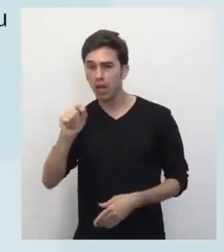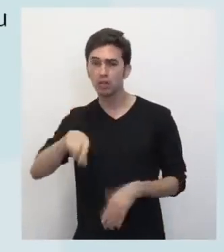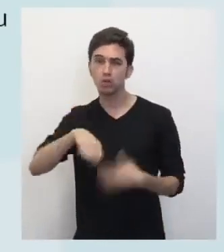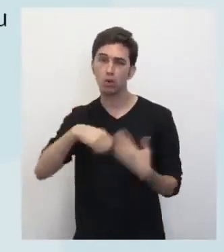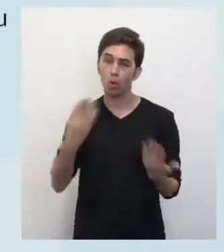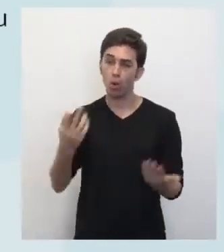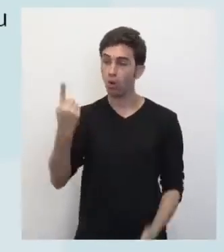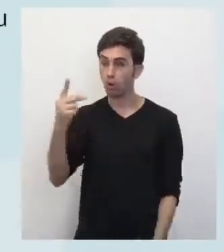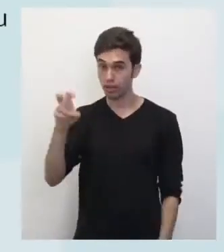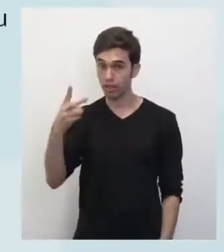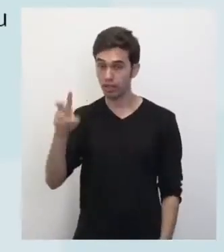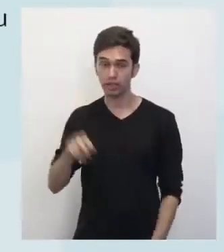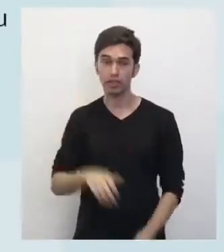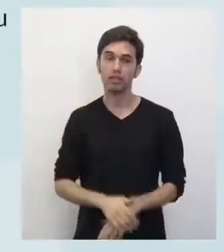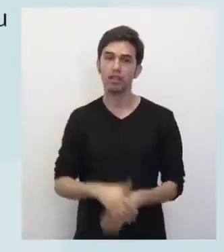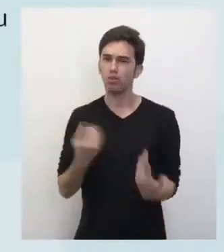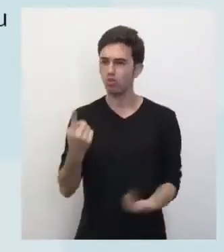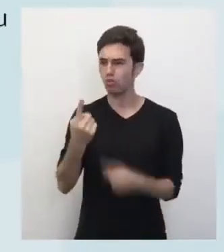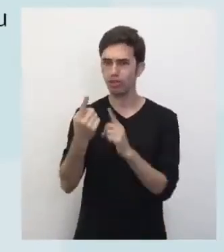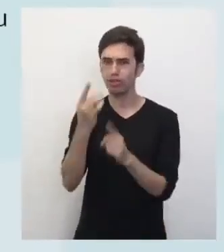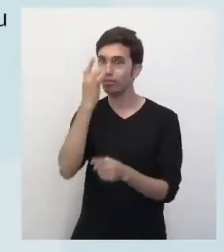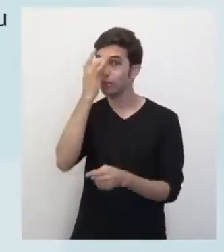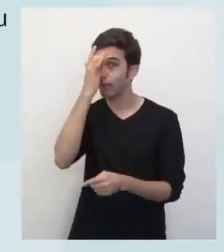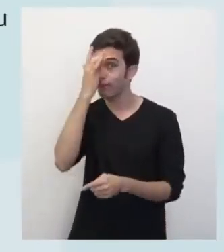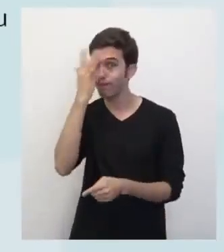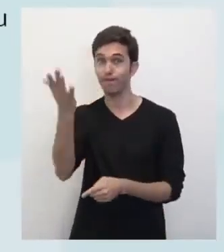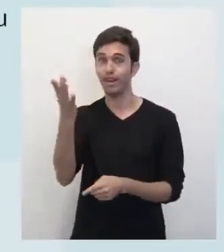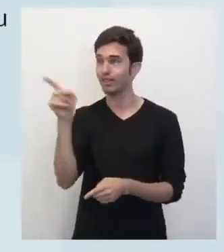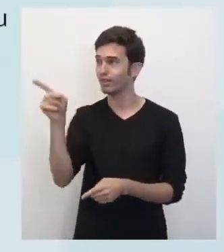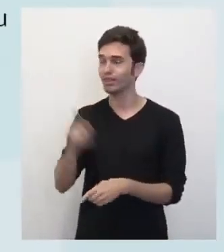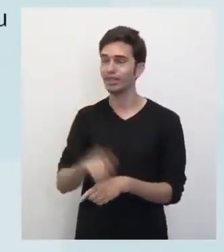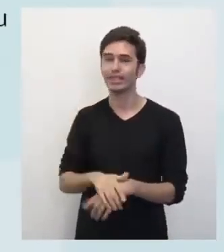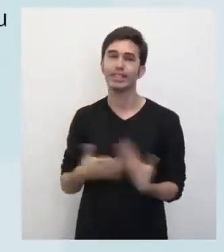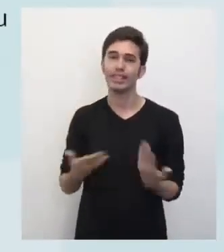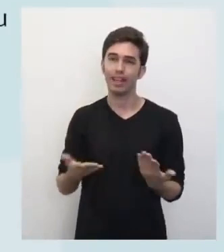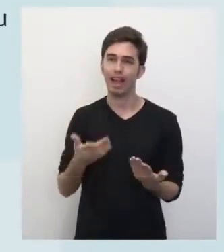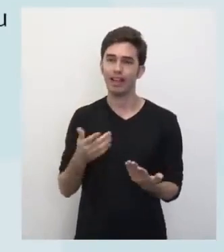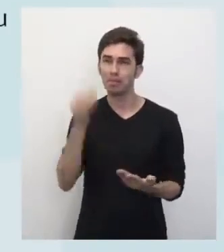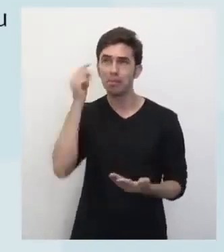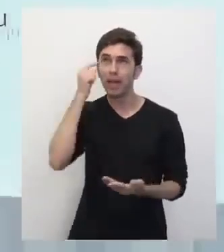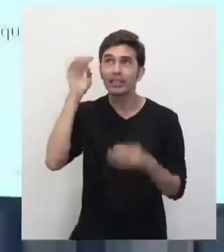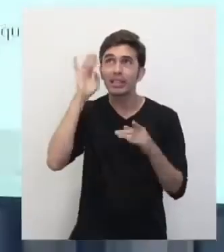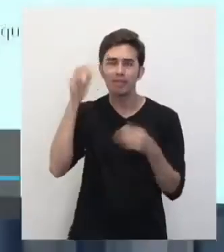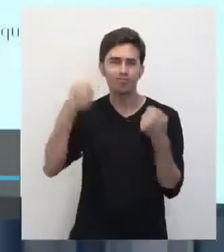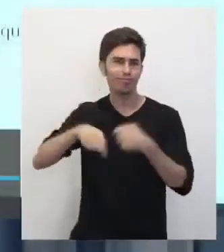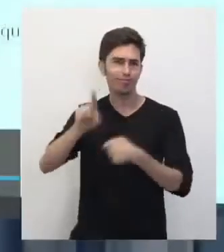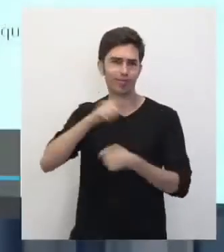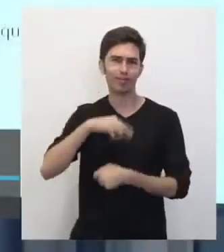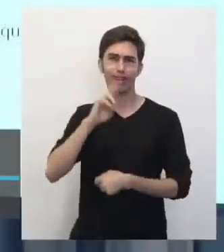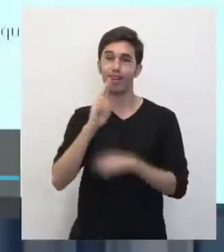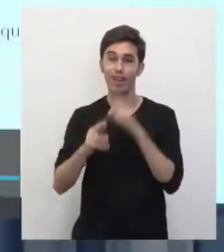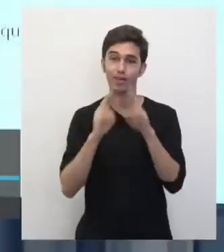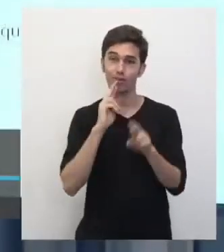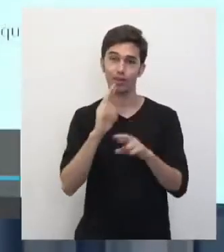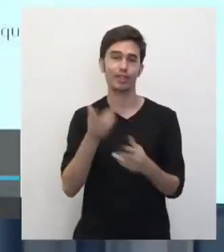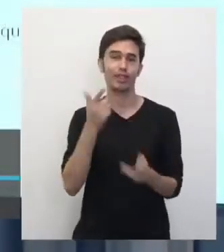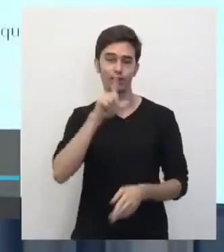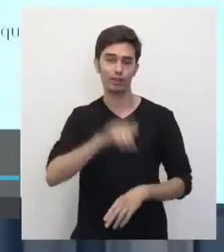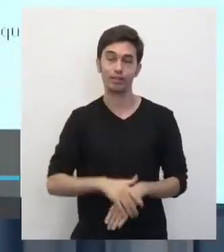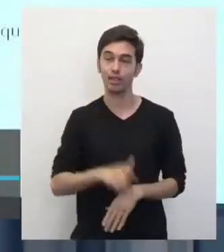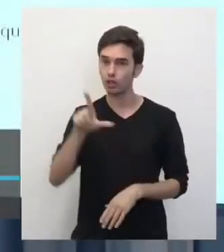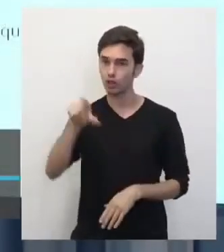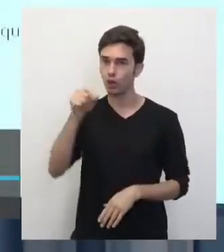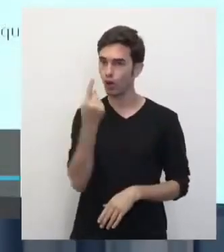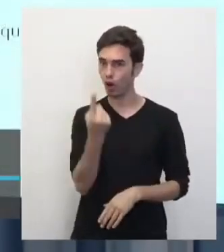deles, é muito fácil, né, Osmar? Não precisa nem pensar quase, nós conseguimos resolver aí. Então, escolha um dos 3 e vocês